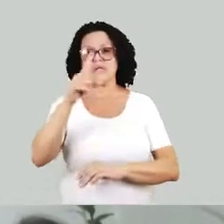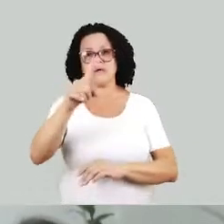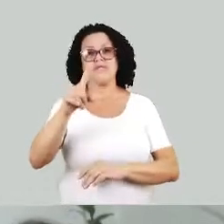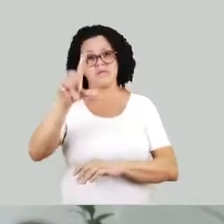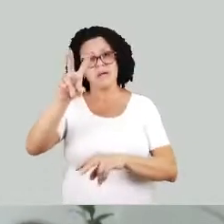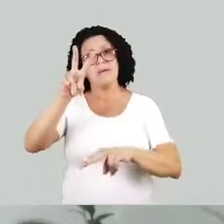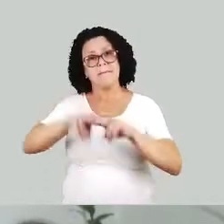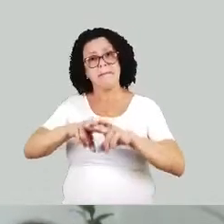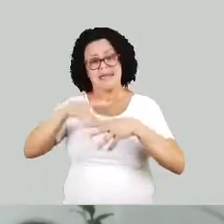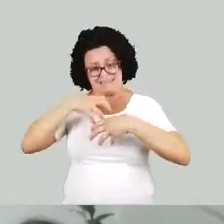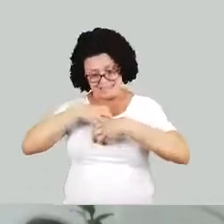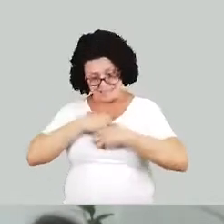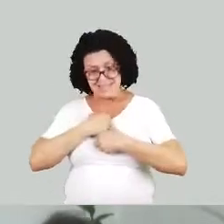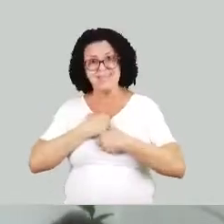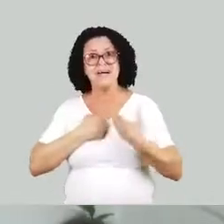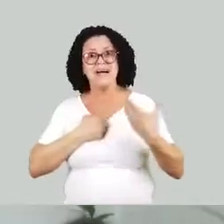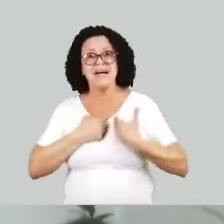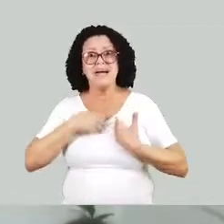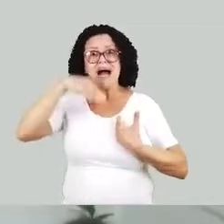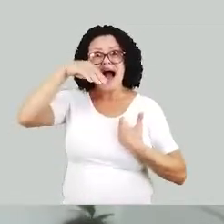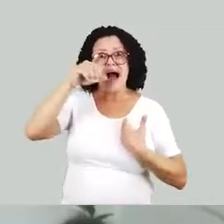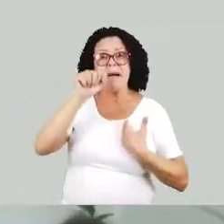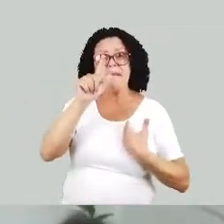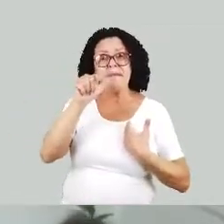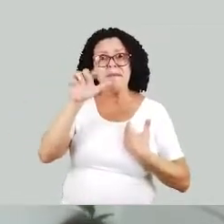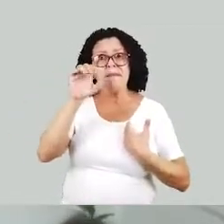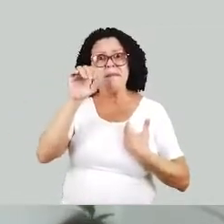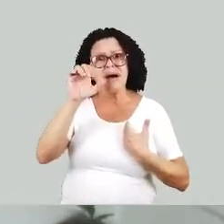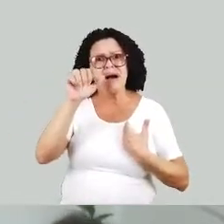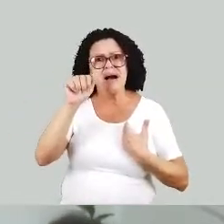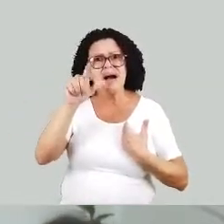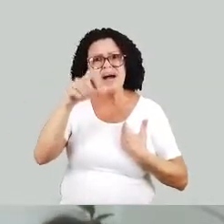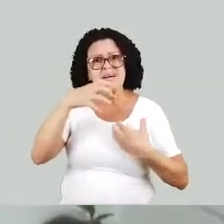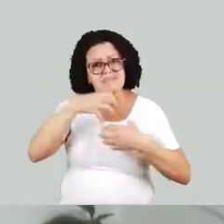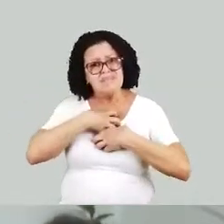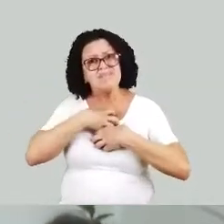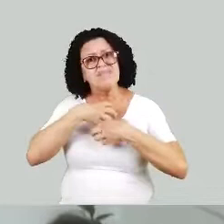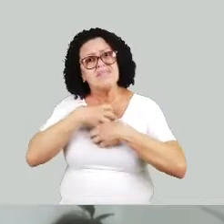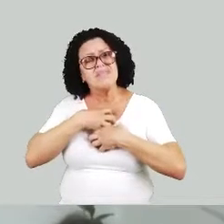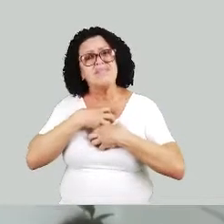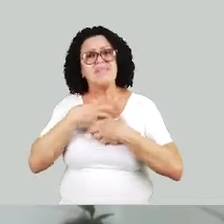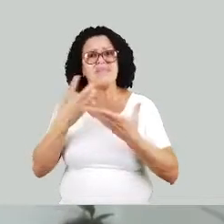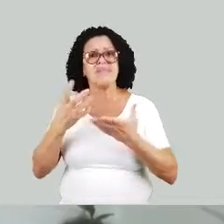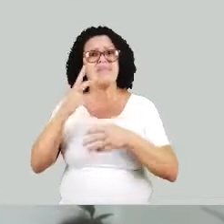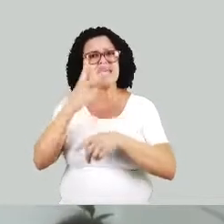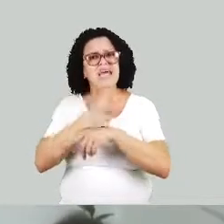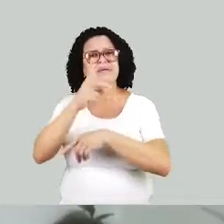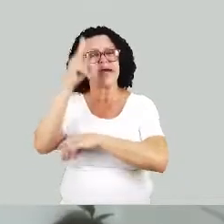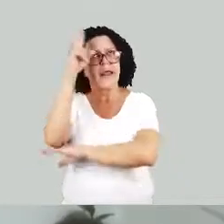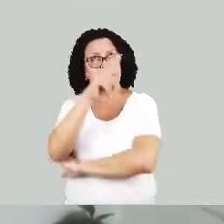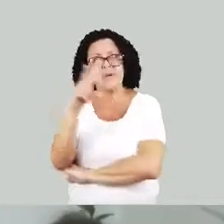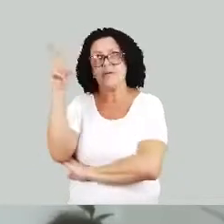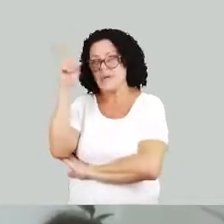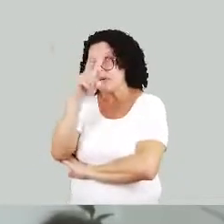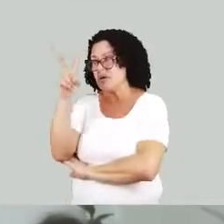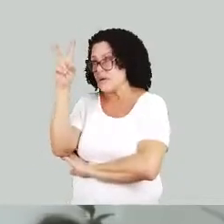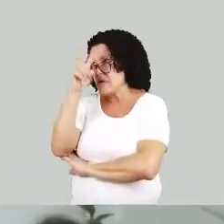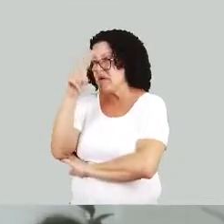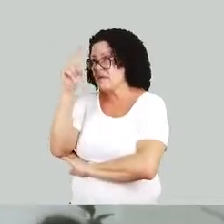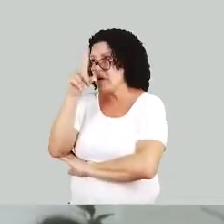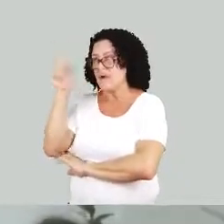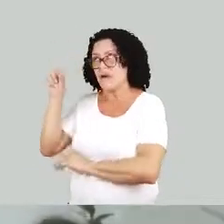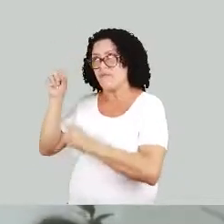gente cultiva uma mágoa e muitas vezes a gente cultiva um ressentimento, se a gente fica lembrando e cultivando aquilo